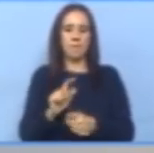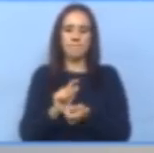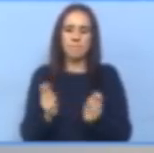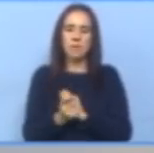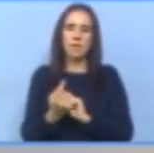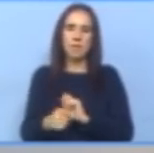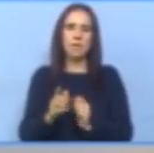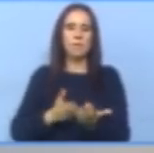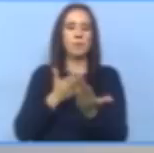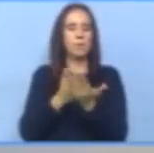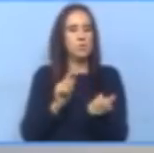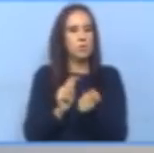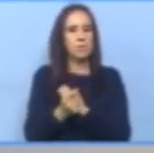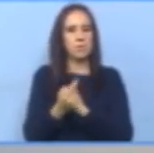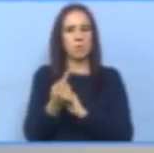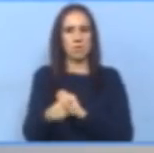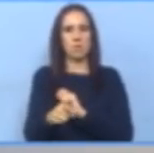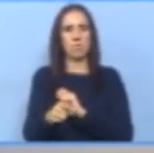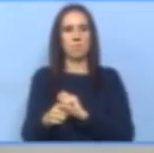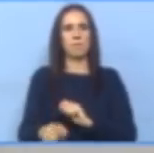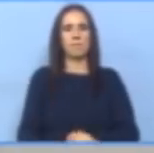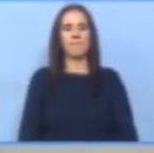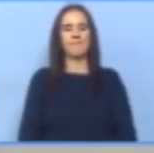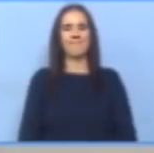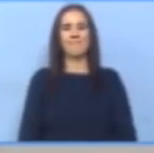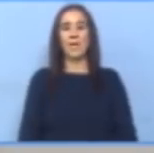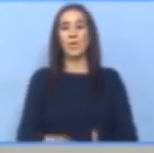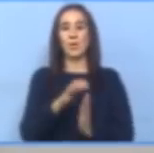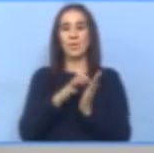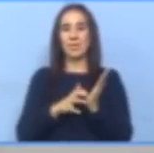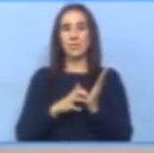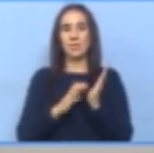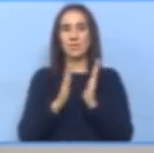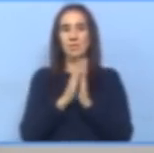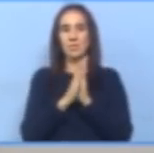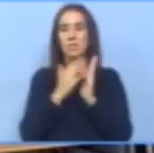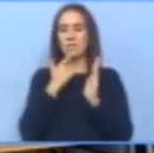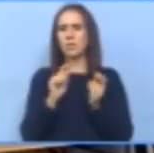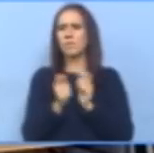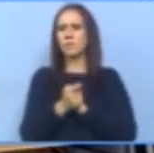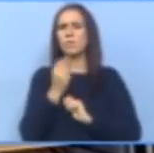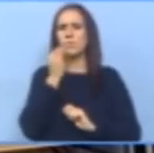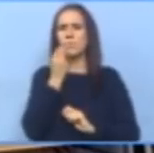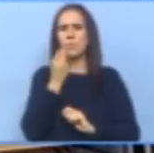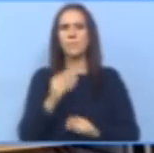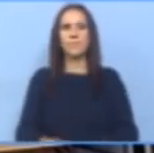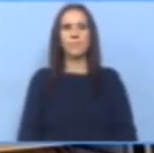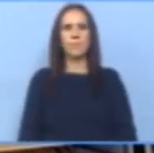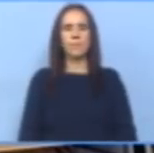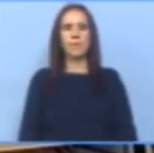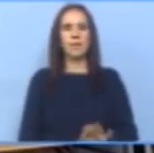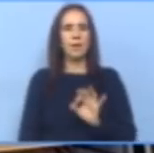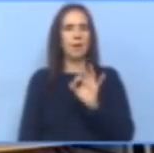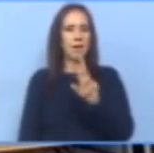reconfiguração e é proposta uma reconfiguração. E creio que o texto do Evangelho diz de que forma acontece essa reconfiguração. Permito que diga dois